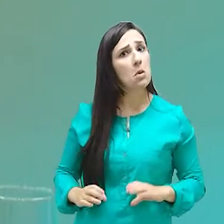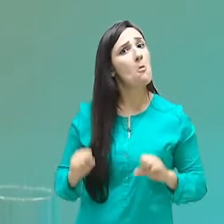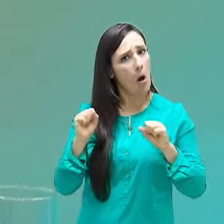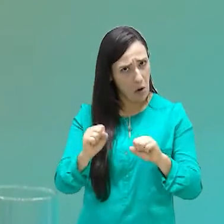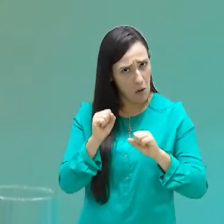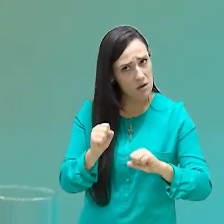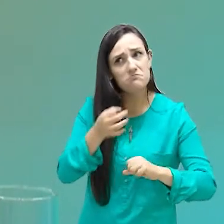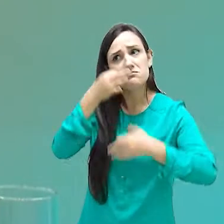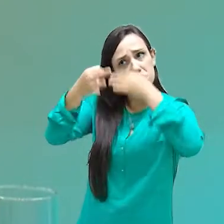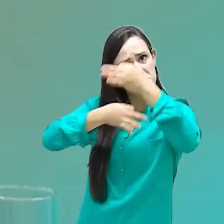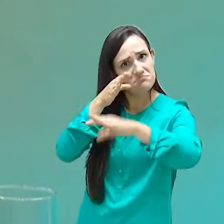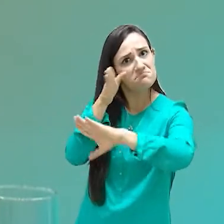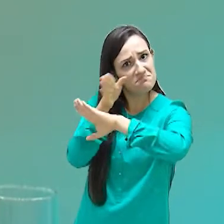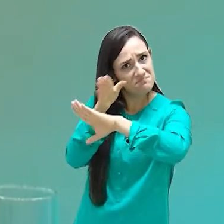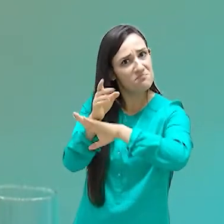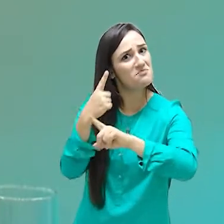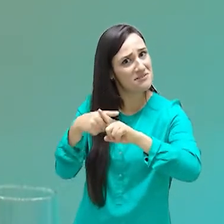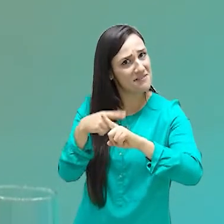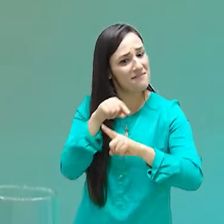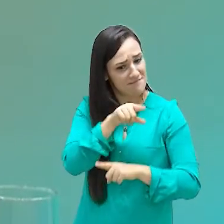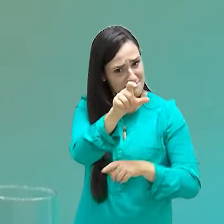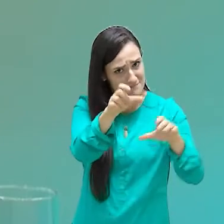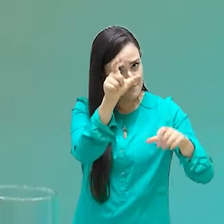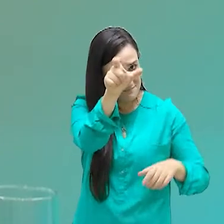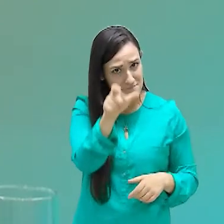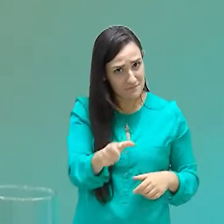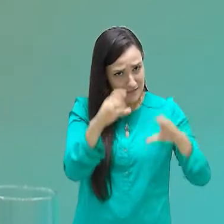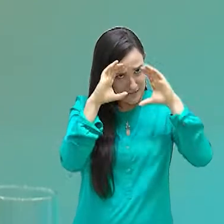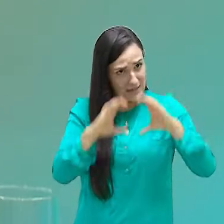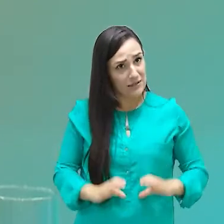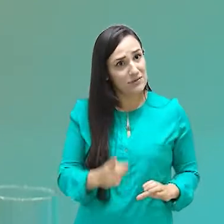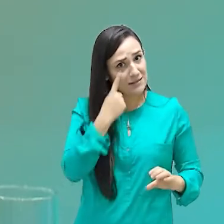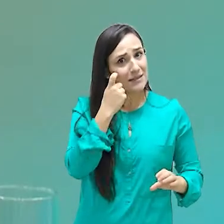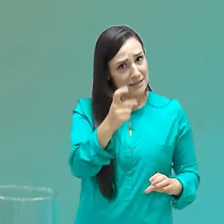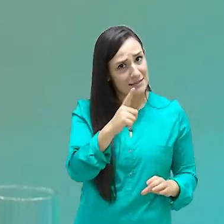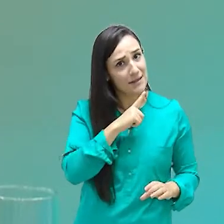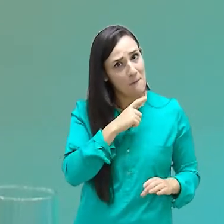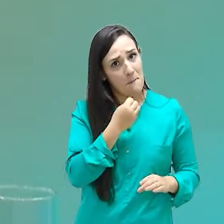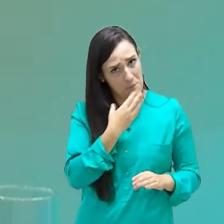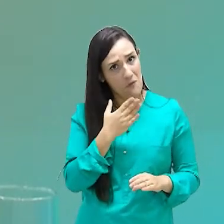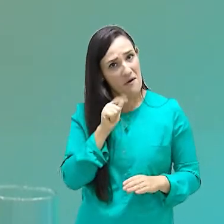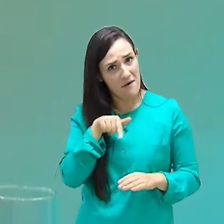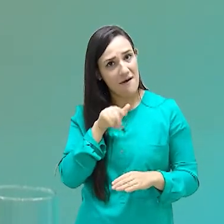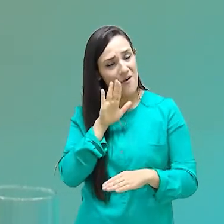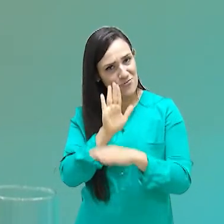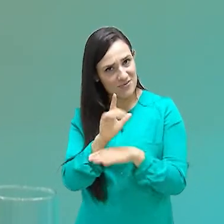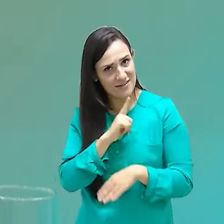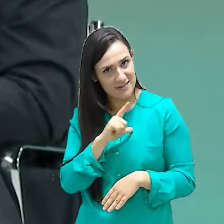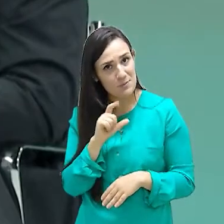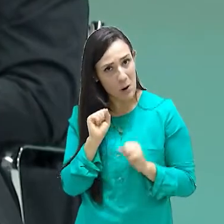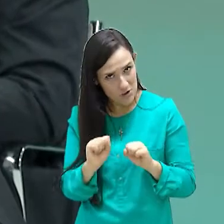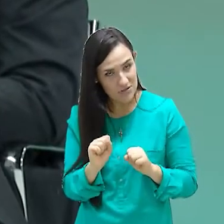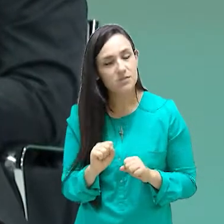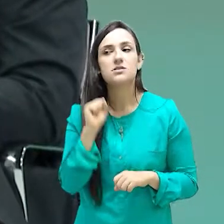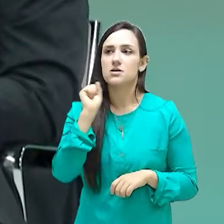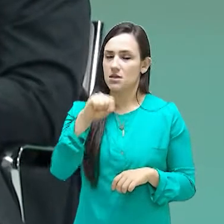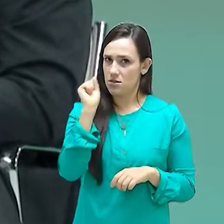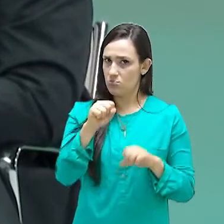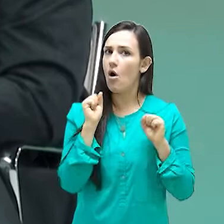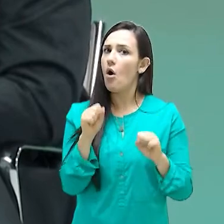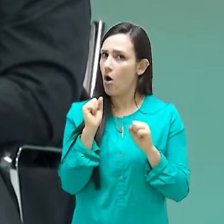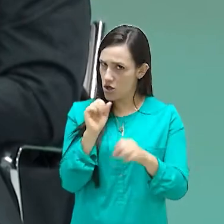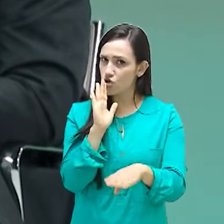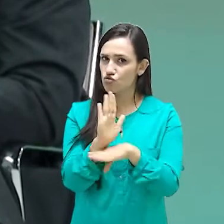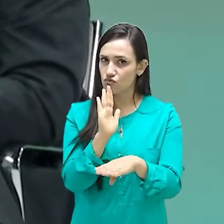principal interessado e beneficiado por todas essas leis, é também muito bem-vinda na Assembleia de Mato Grosso do Sul. Com certeza, com